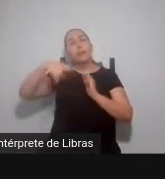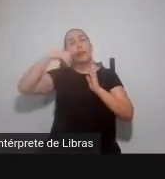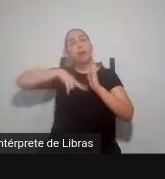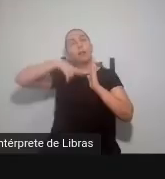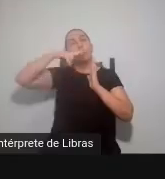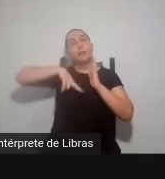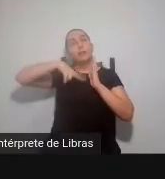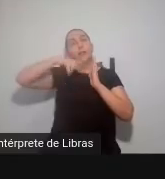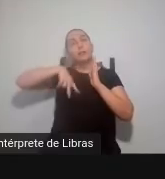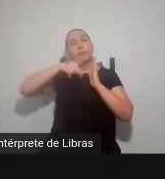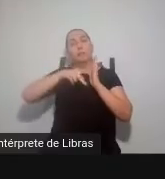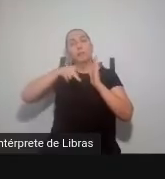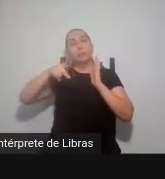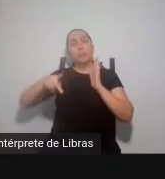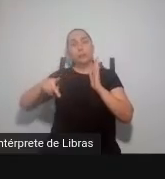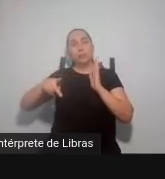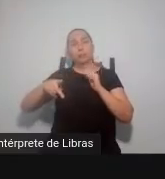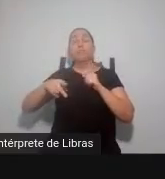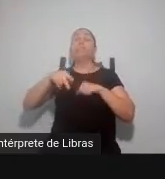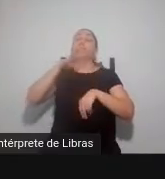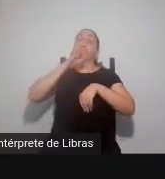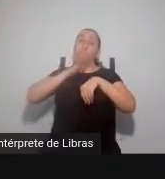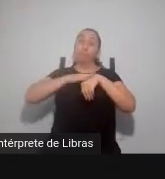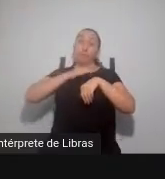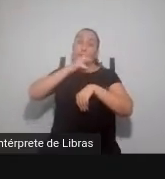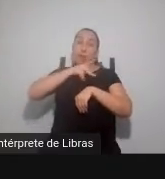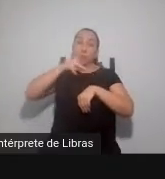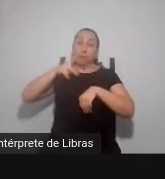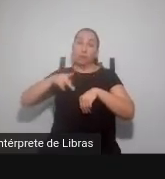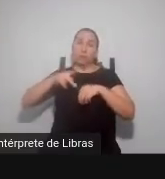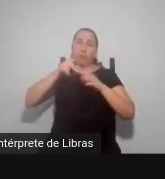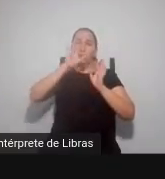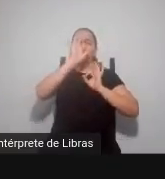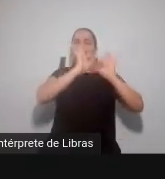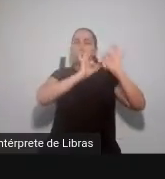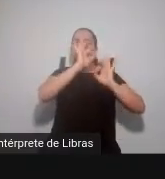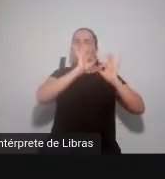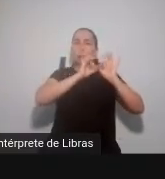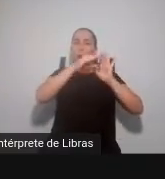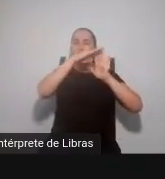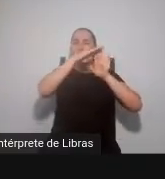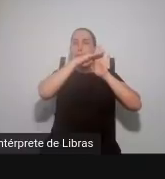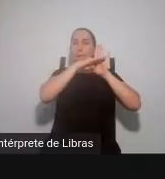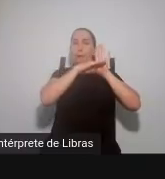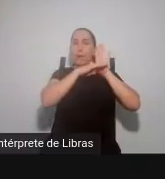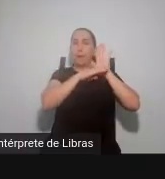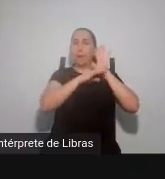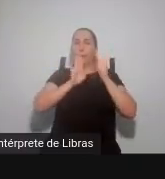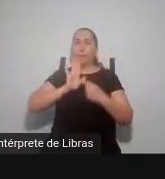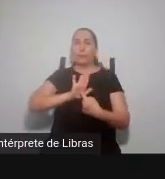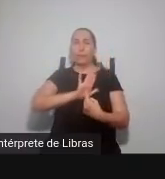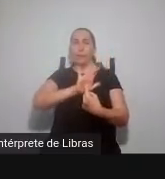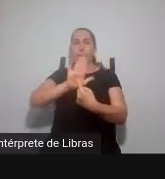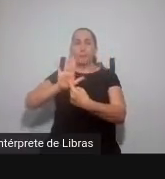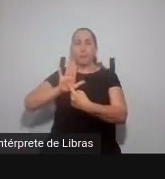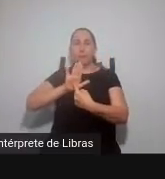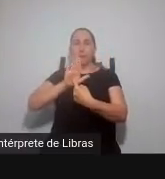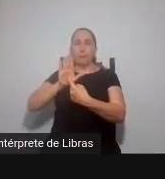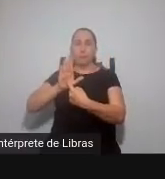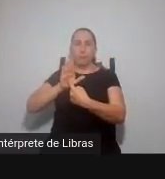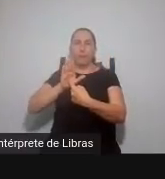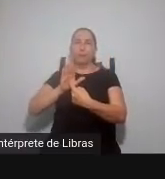ia fazendo essa lista no quadro e destacando elementos. Então, essas escritas de listas